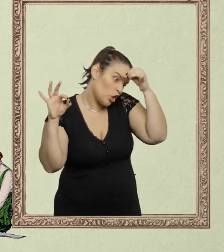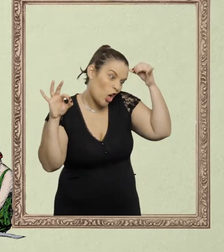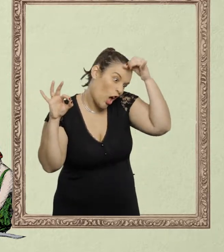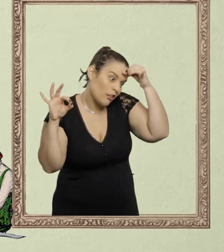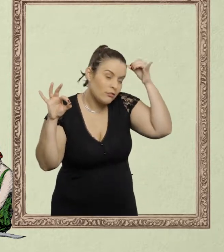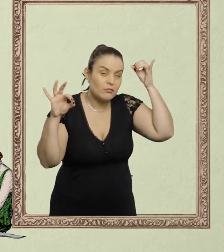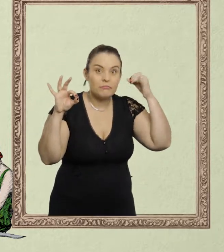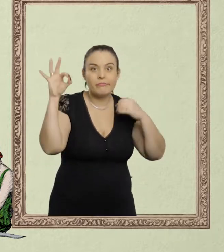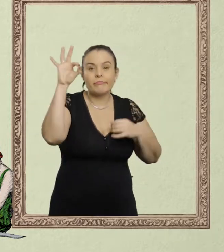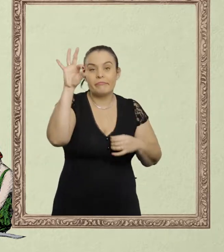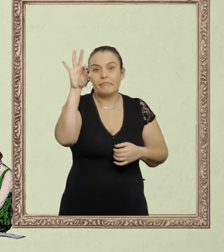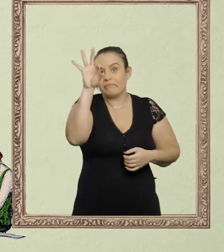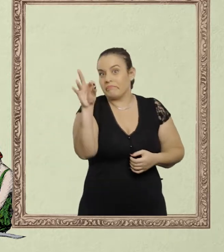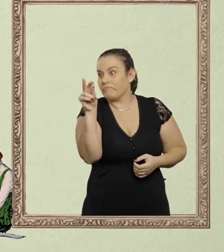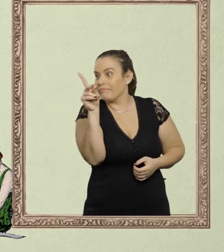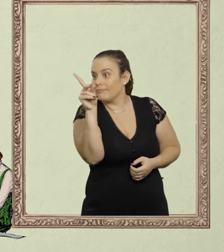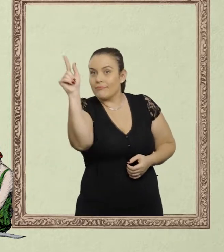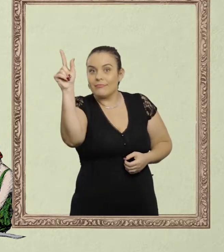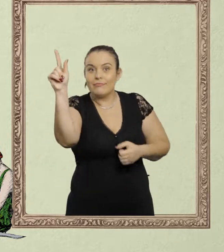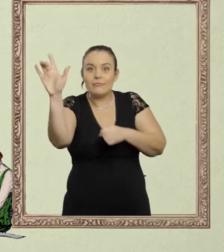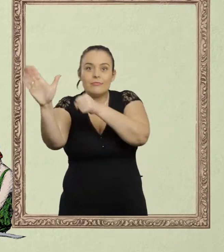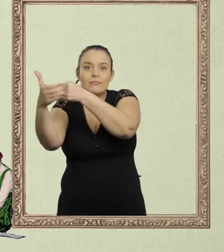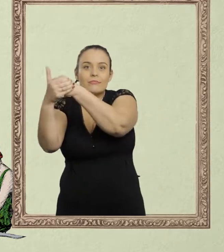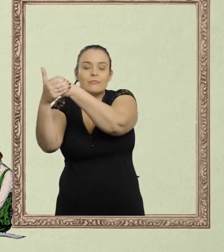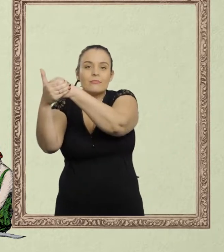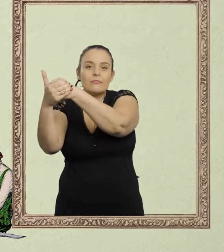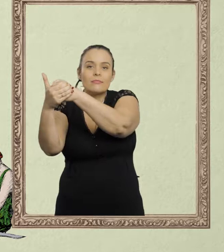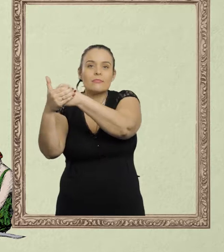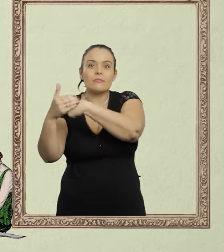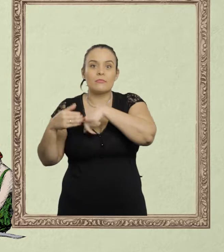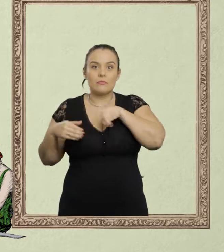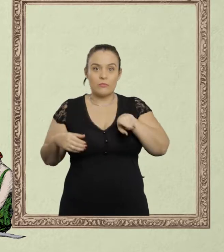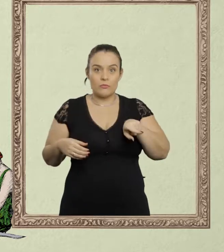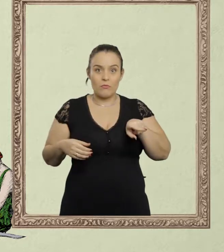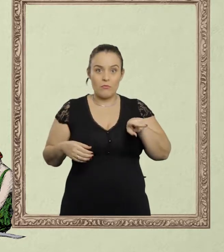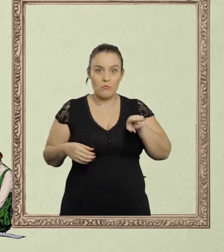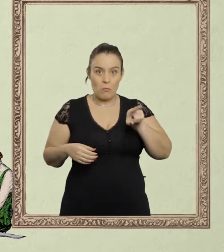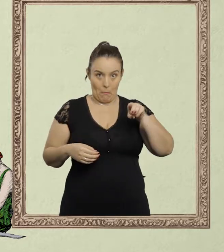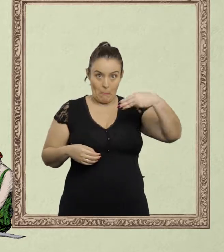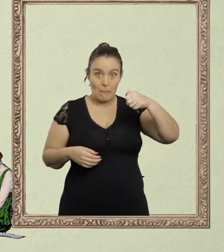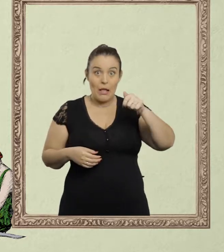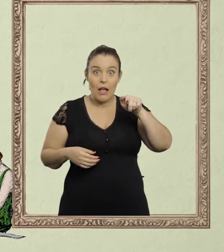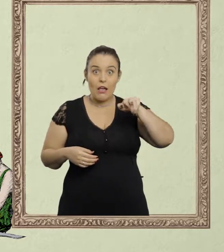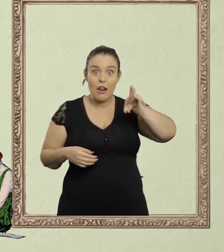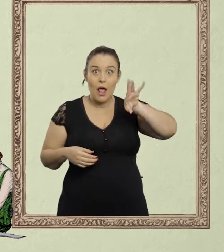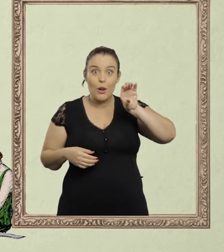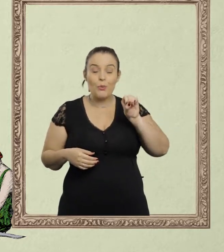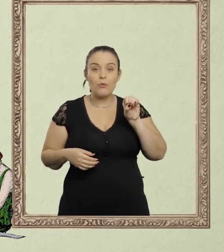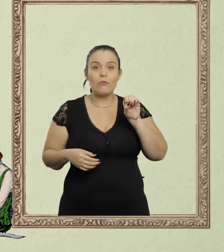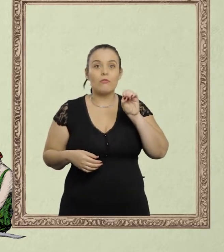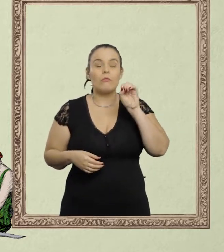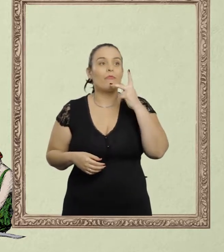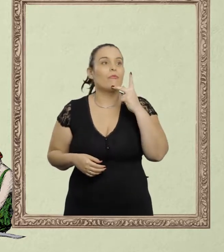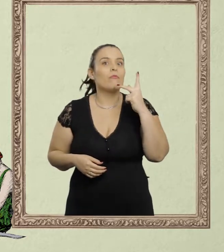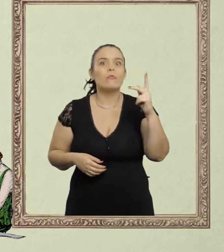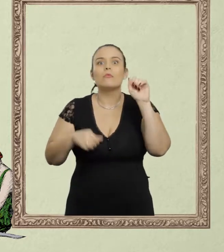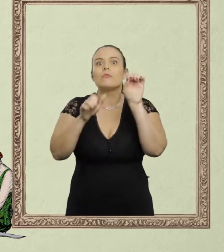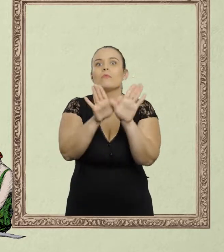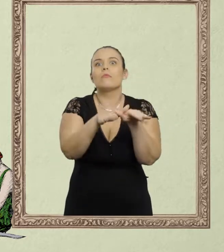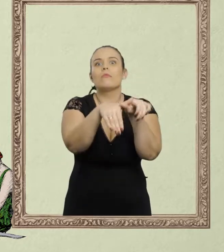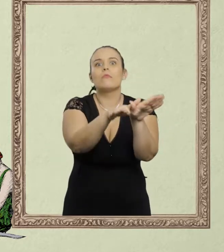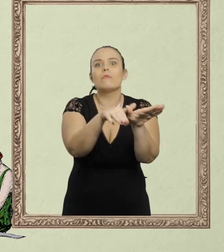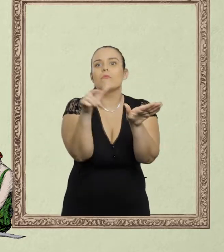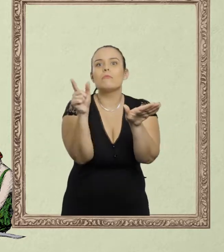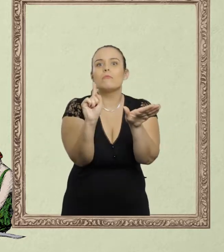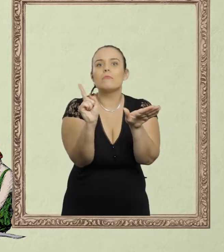"Imbecil!" Ela fugiu para se esconder. Outro menino, o magrelo, disse: "Isso não é um